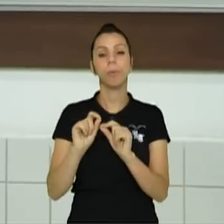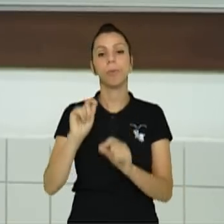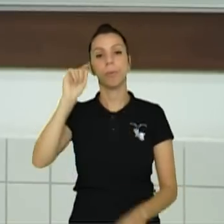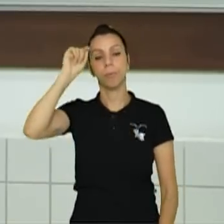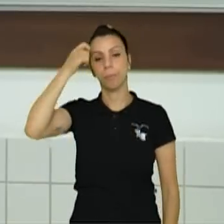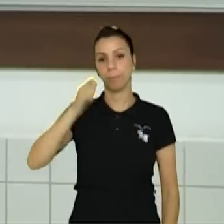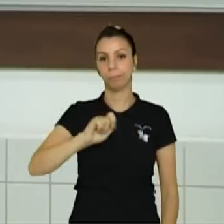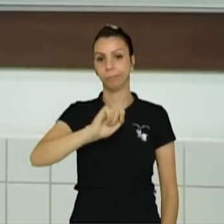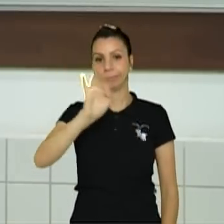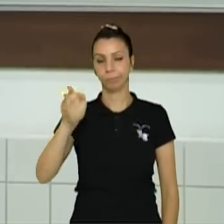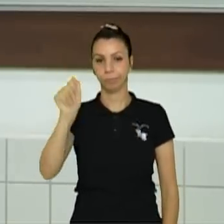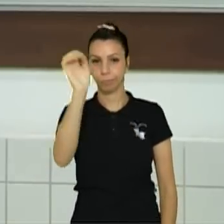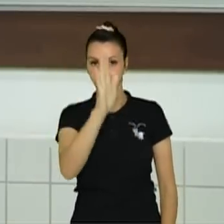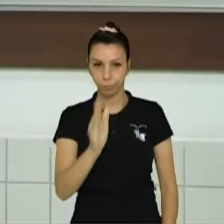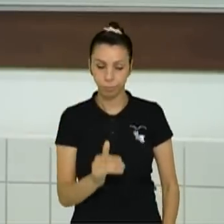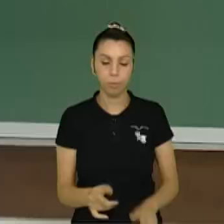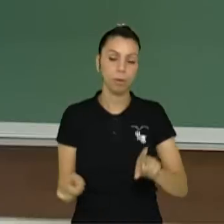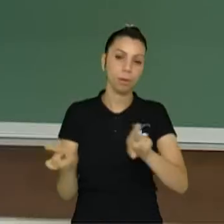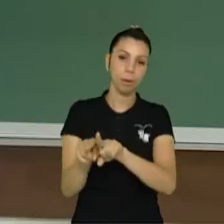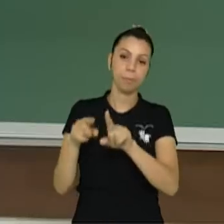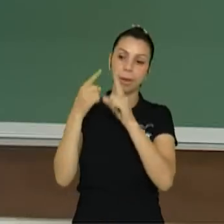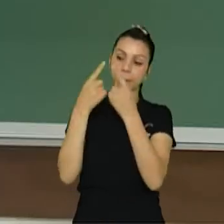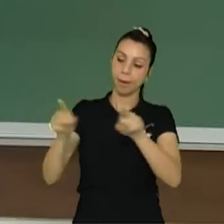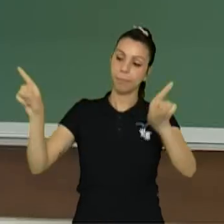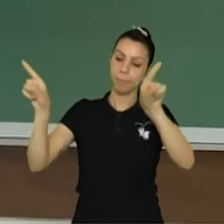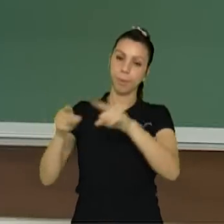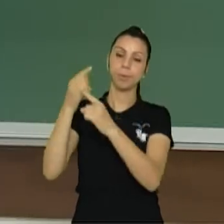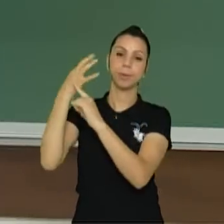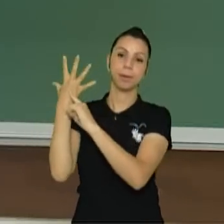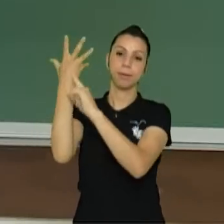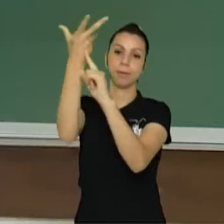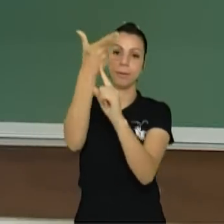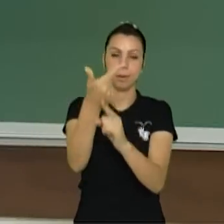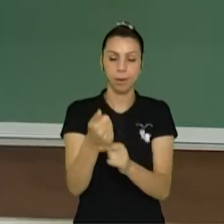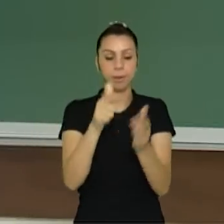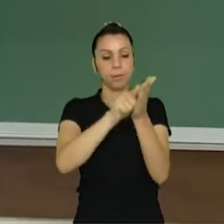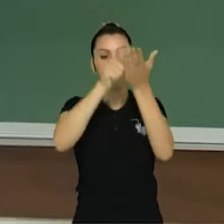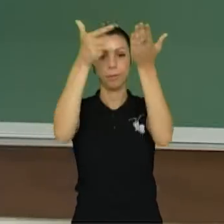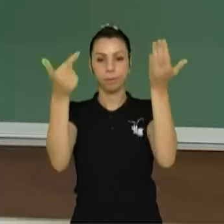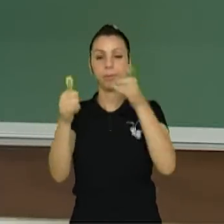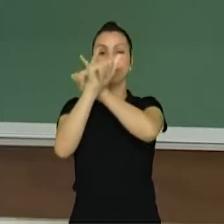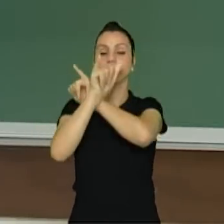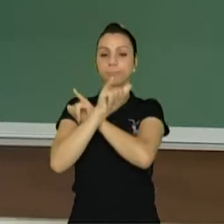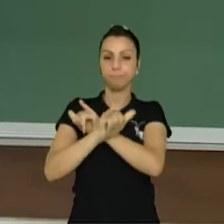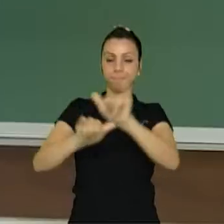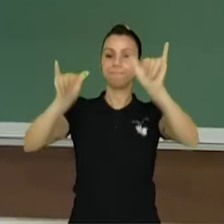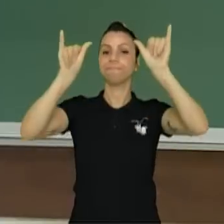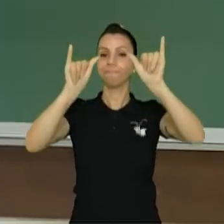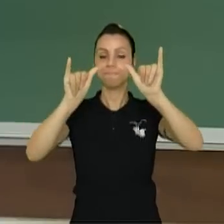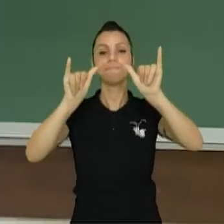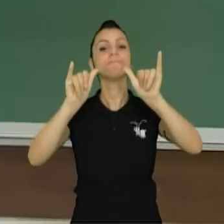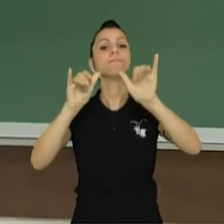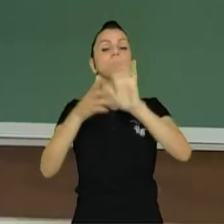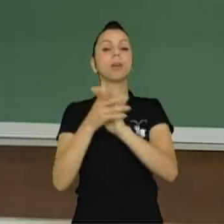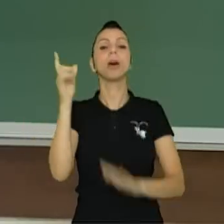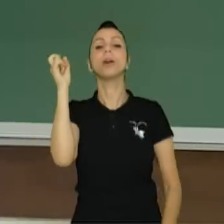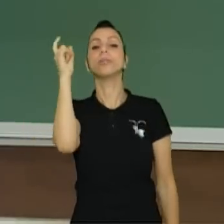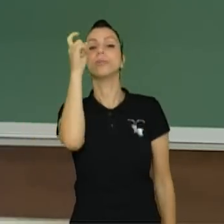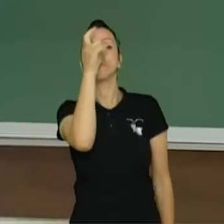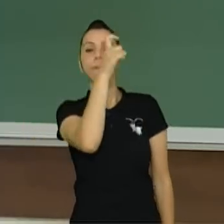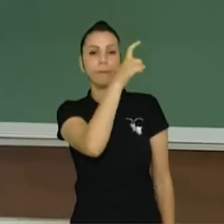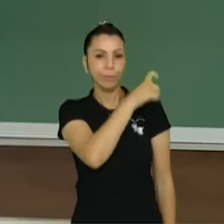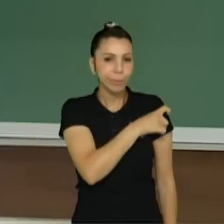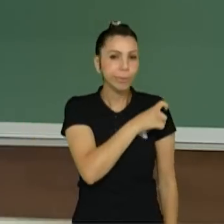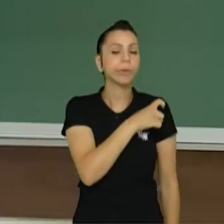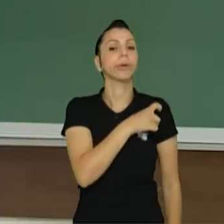gente, inclusive a música, a arte, a imprensa noticiava, divulgava as dificuldades